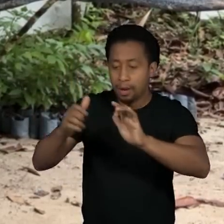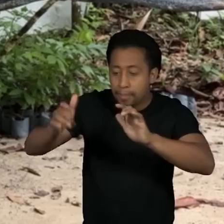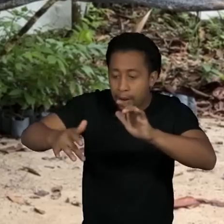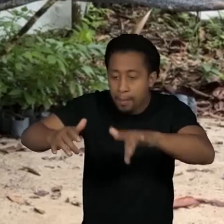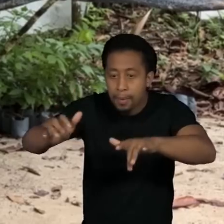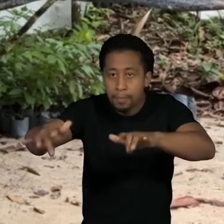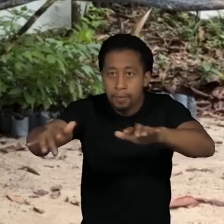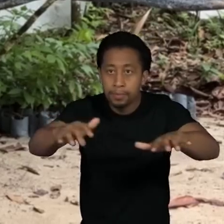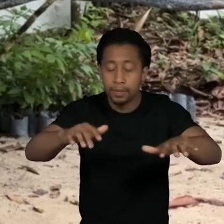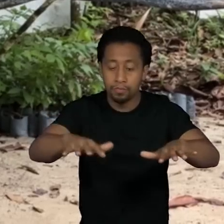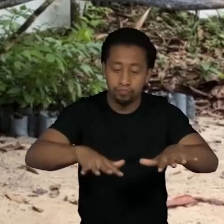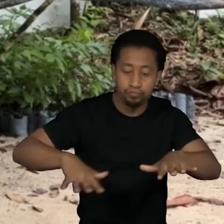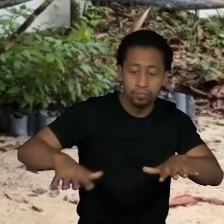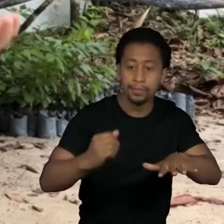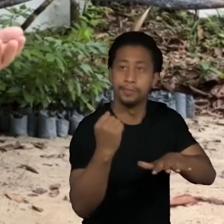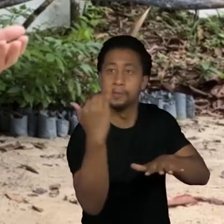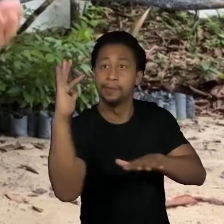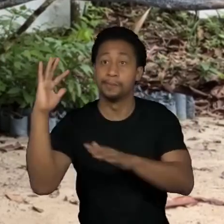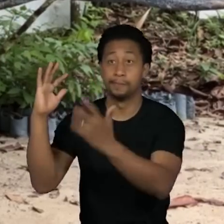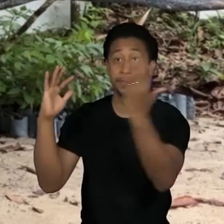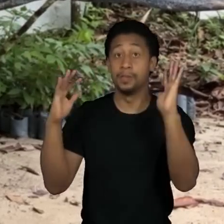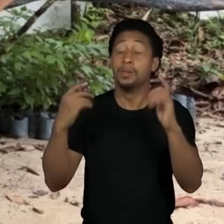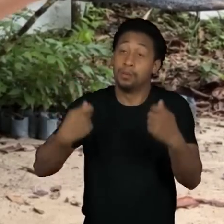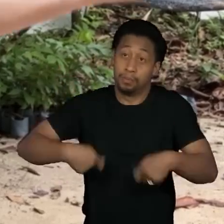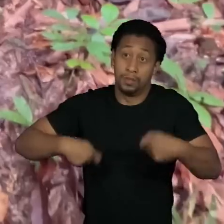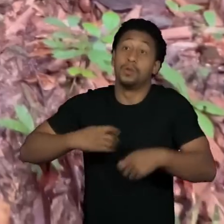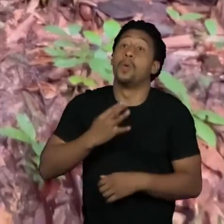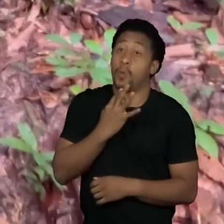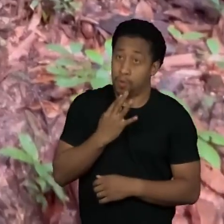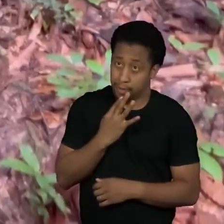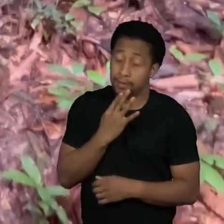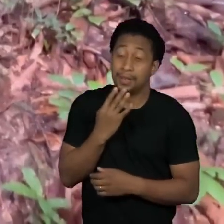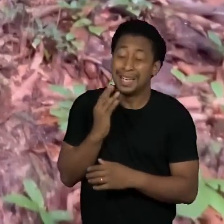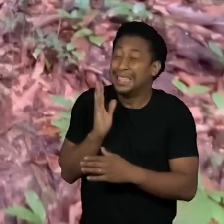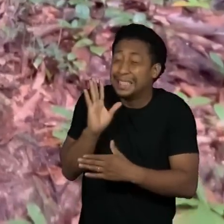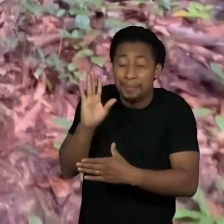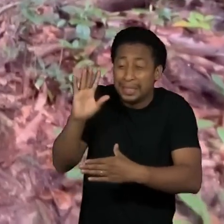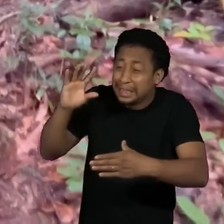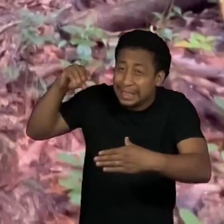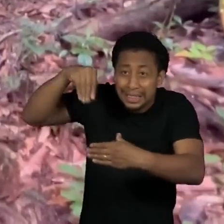mata, tem que saber o que é normal na floresta intacta.